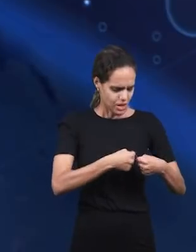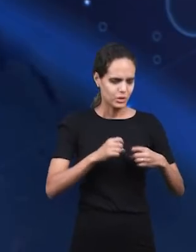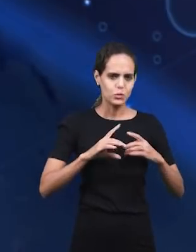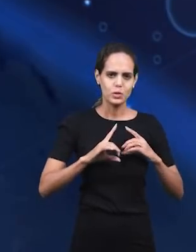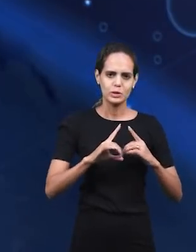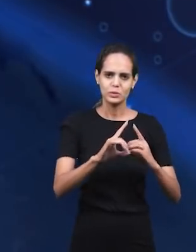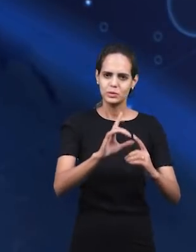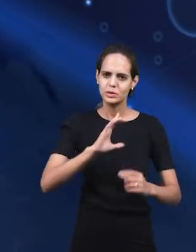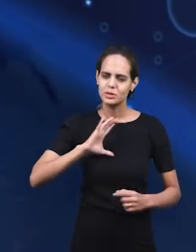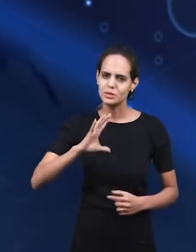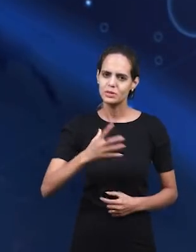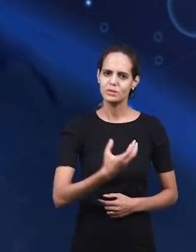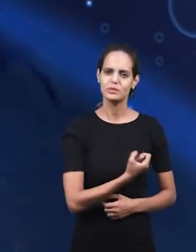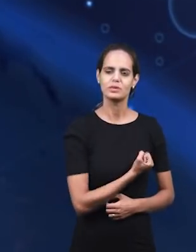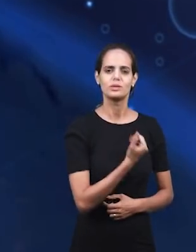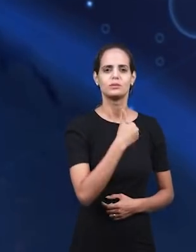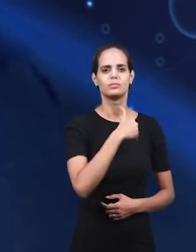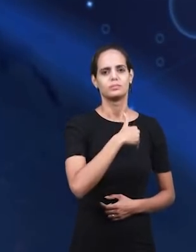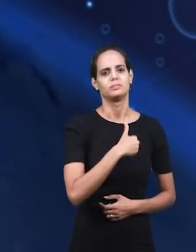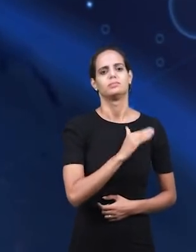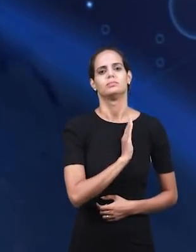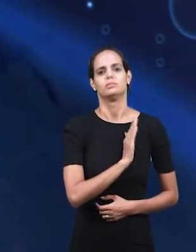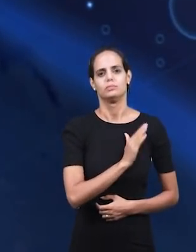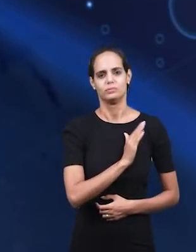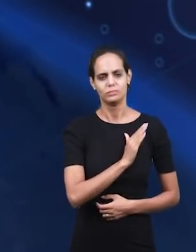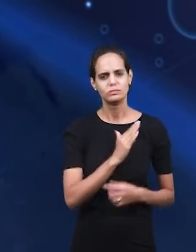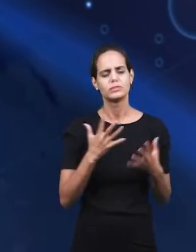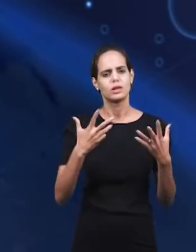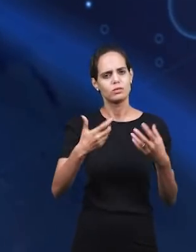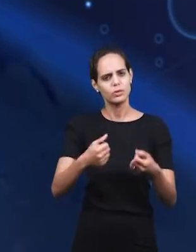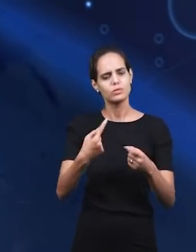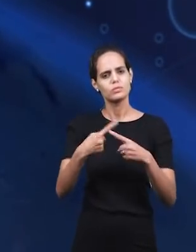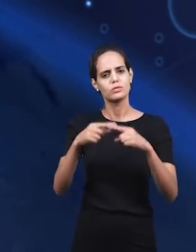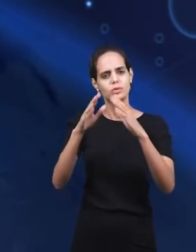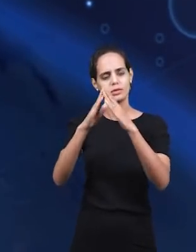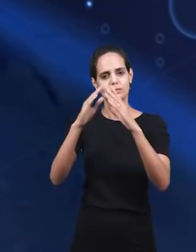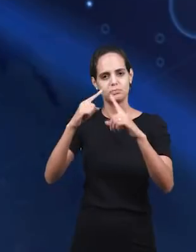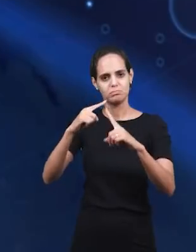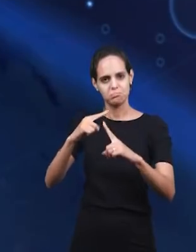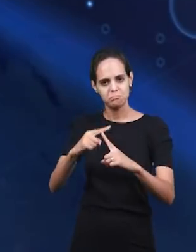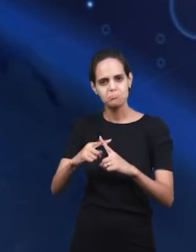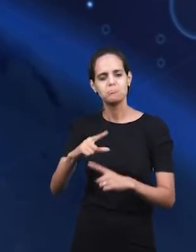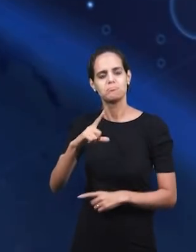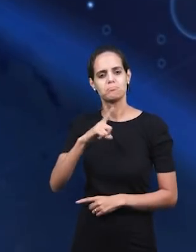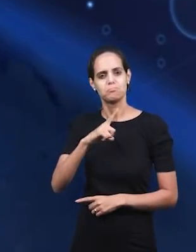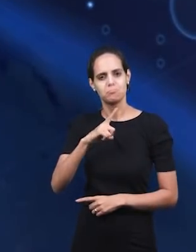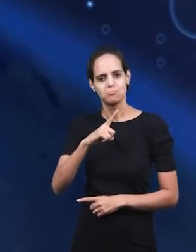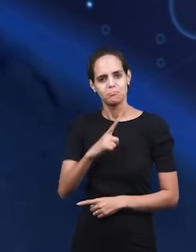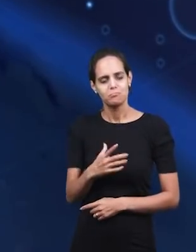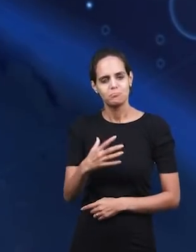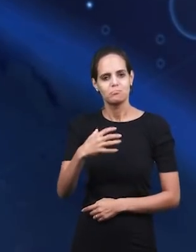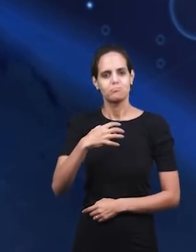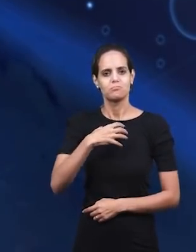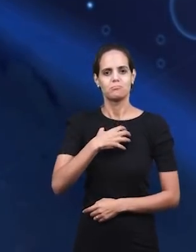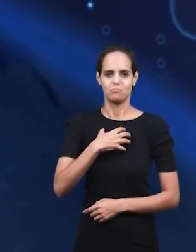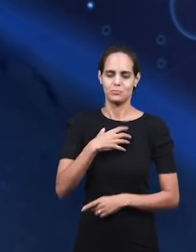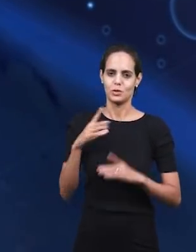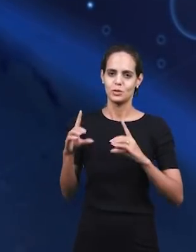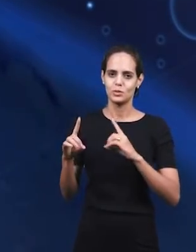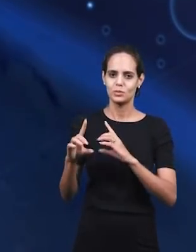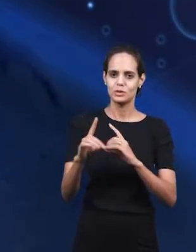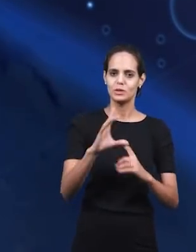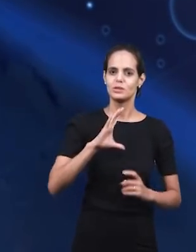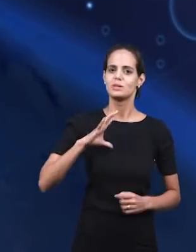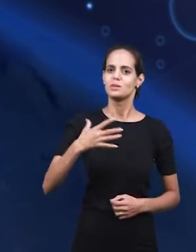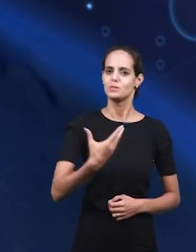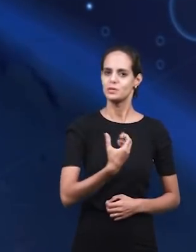notável, porque a igreja está sentindo isso. O que é a doutrina de salvação, estudando a doutrina bíblica na